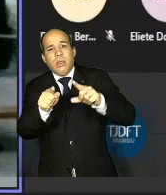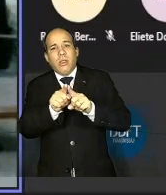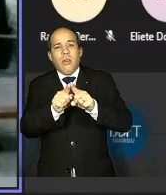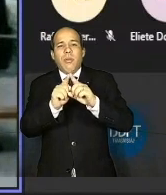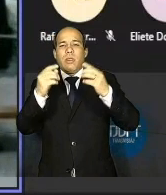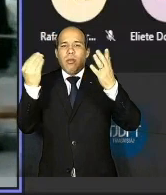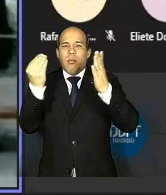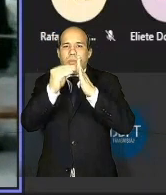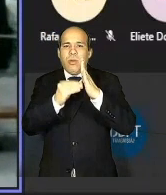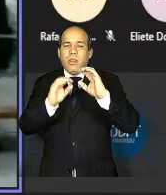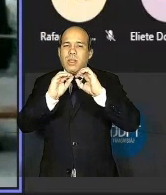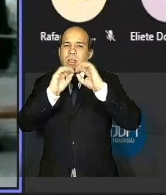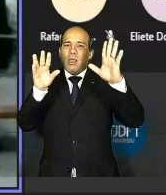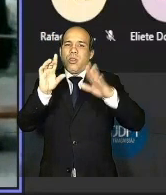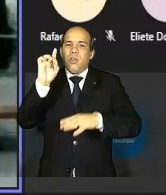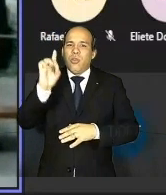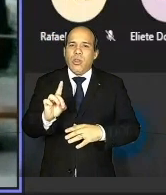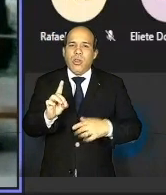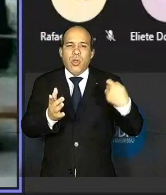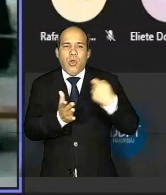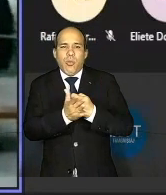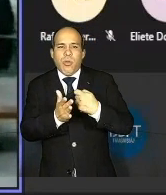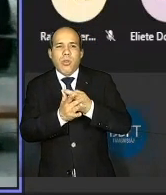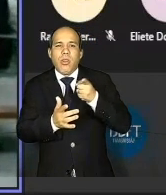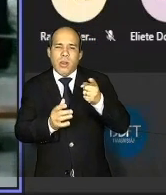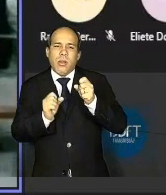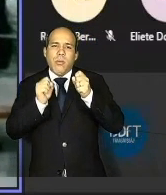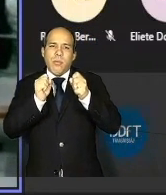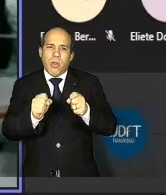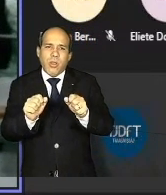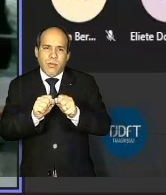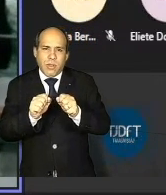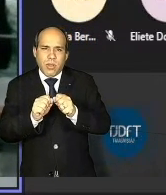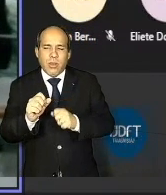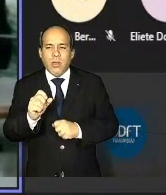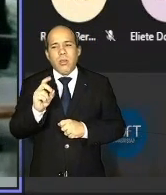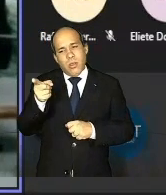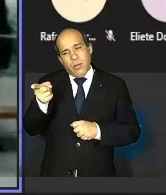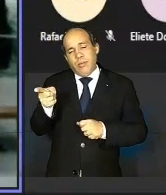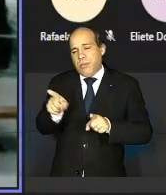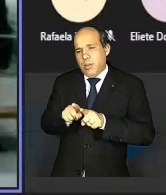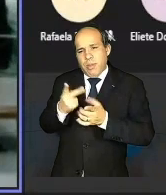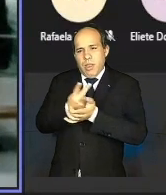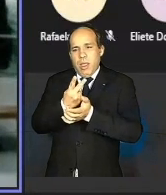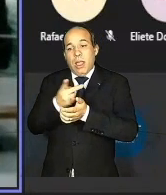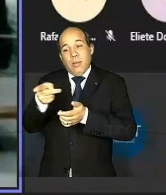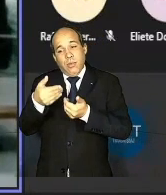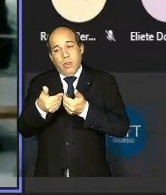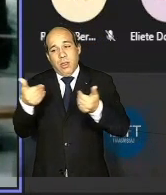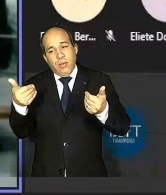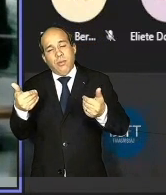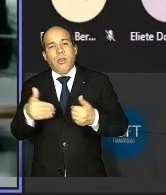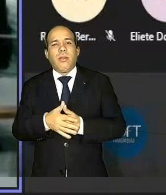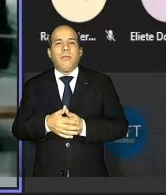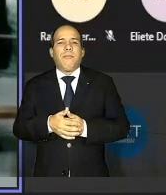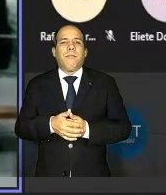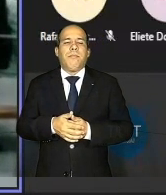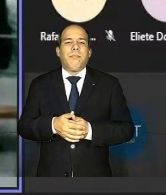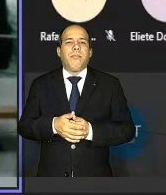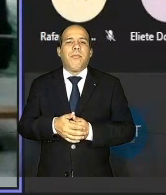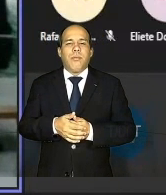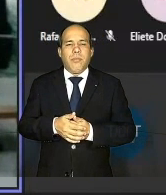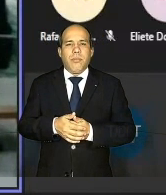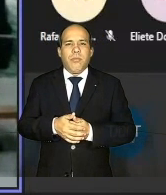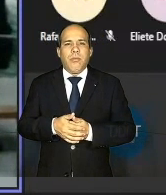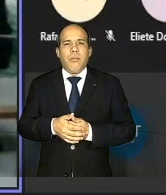com o estabelecimento claro dos direitos e obrigações que possibilitam a sua execução. Então, estou afastando também